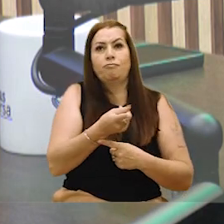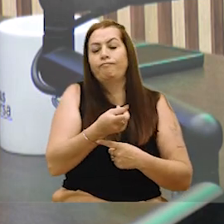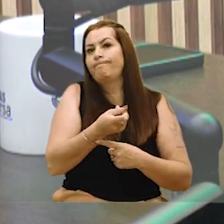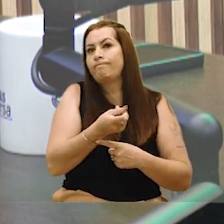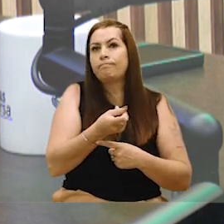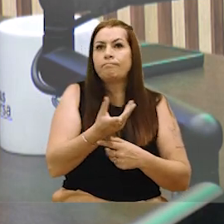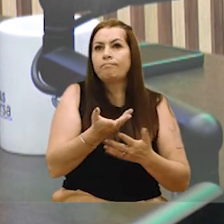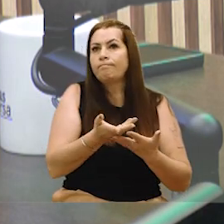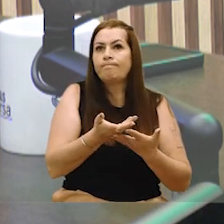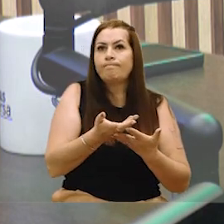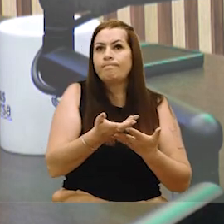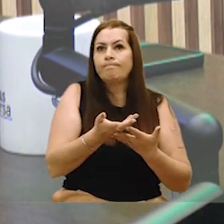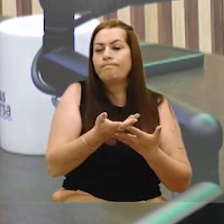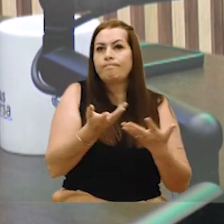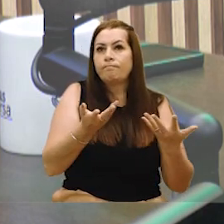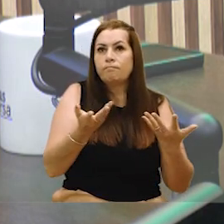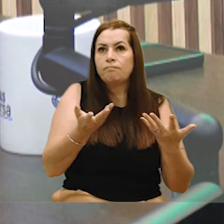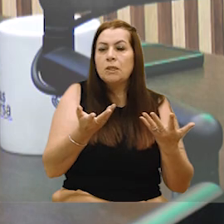ter